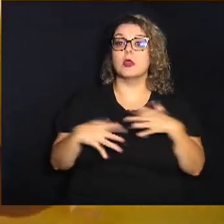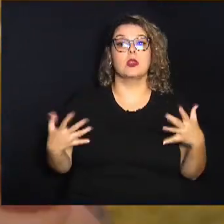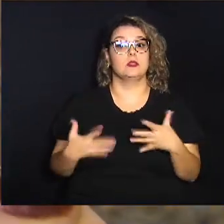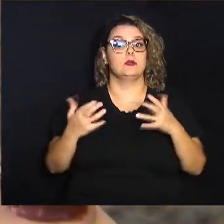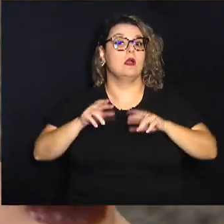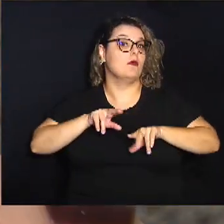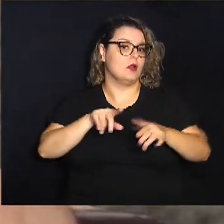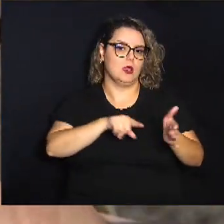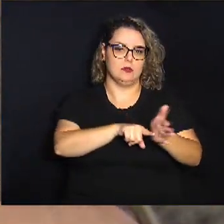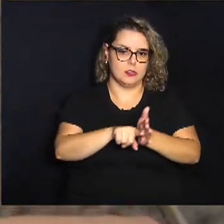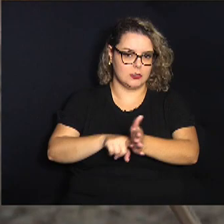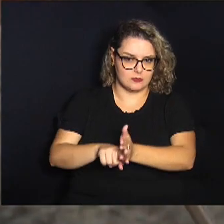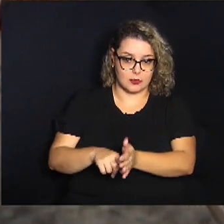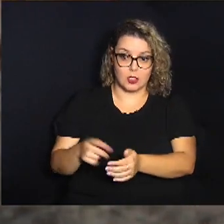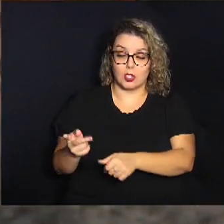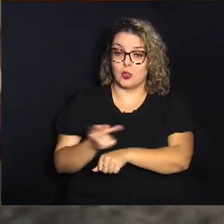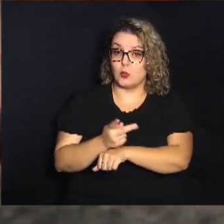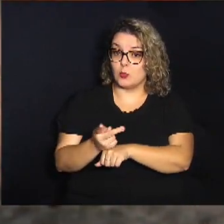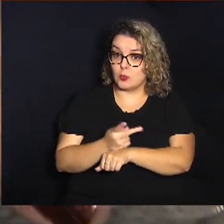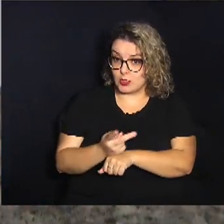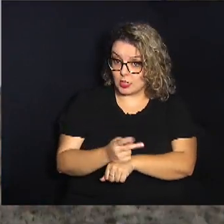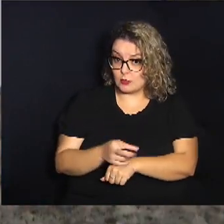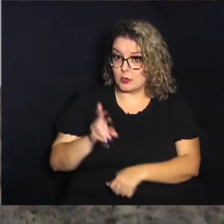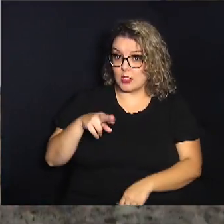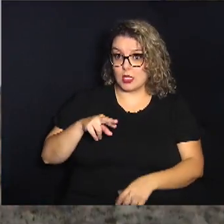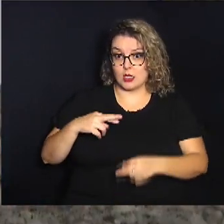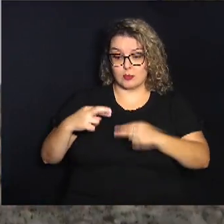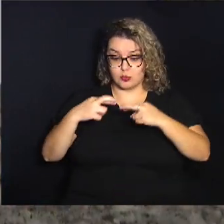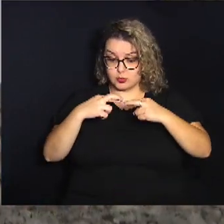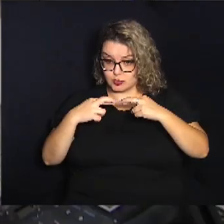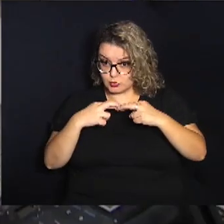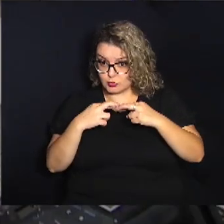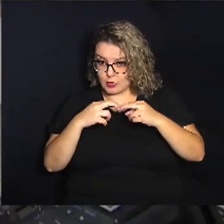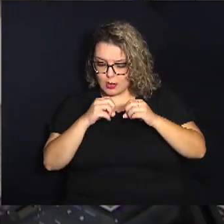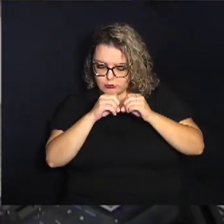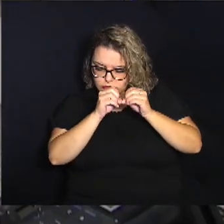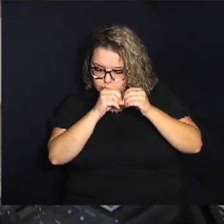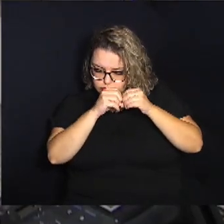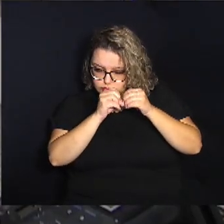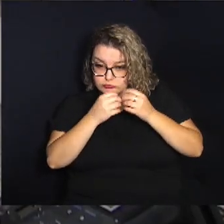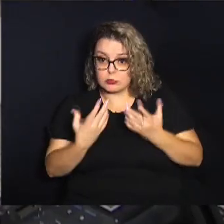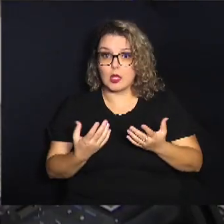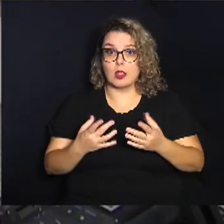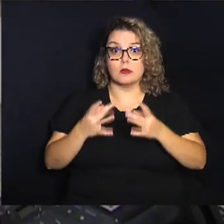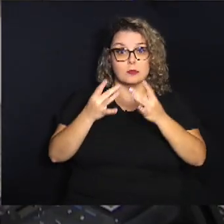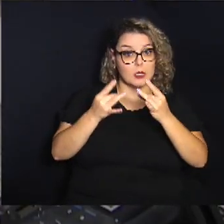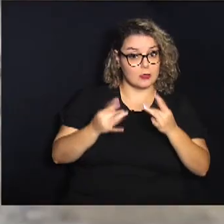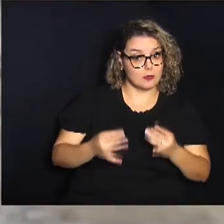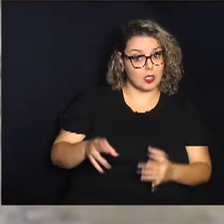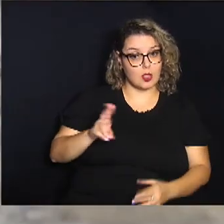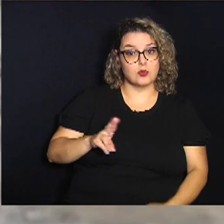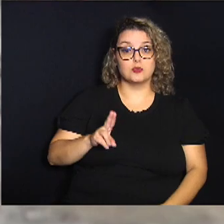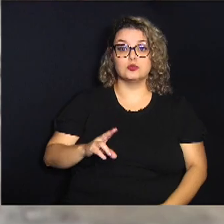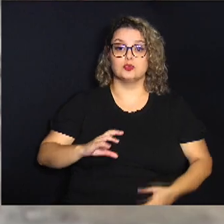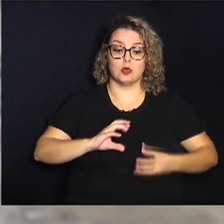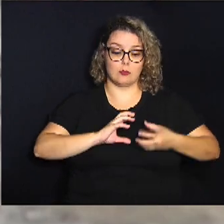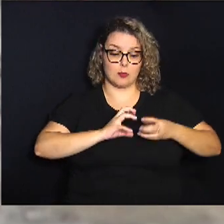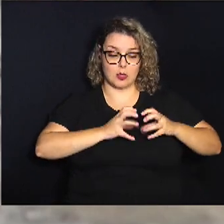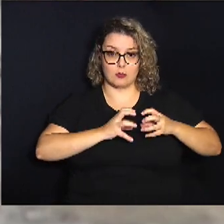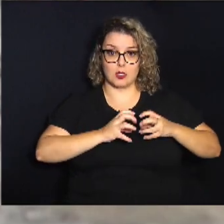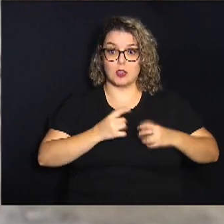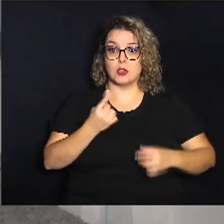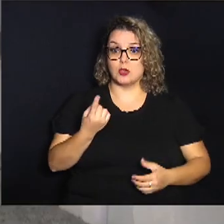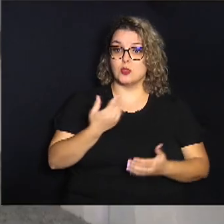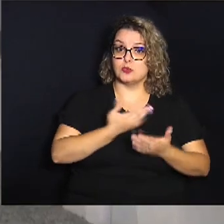pesquisas que buscam por meio da análise de seus componentes ampliar os usos do maracujá. E um desses